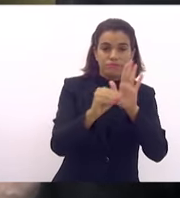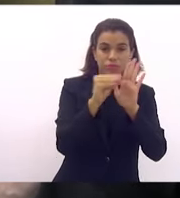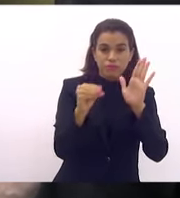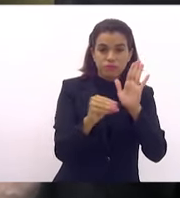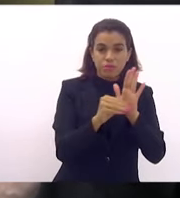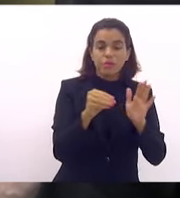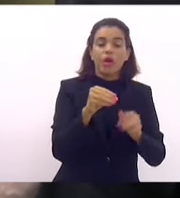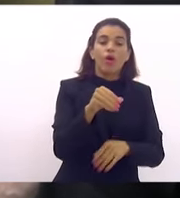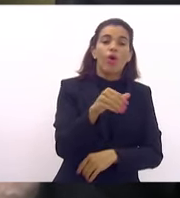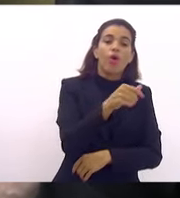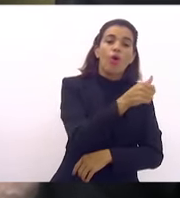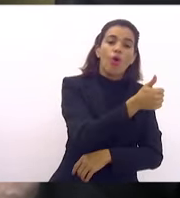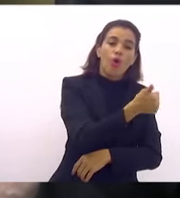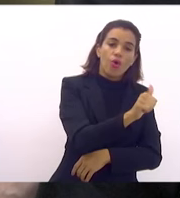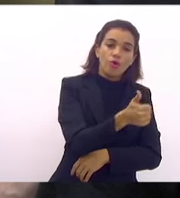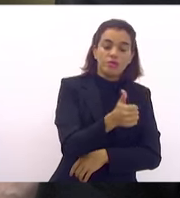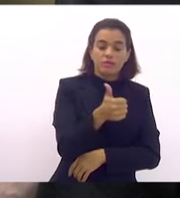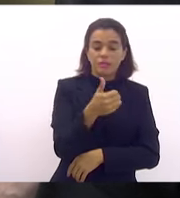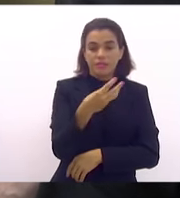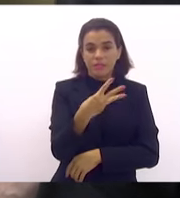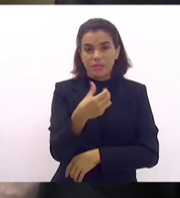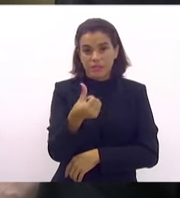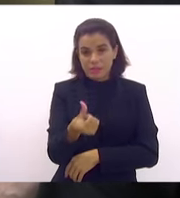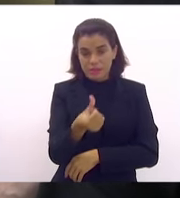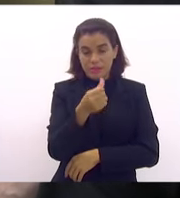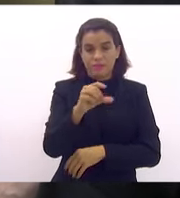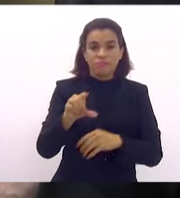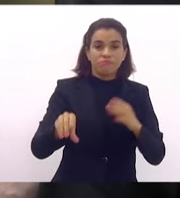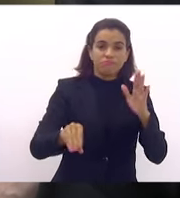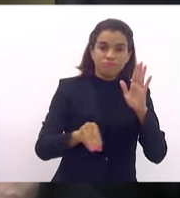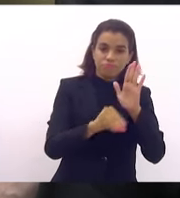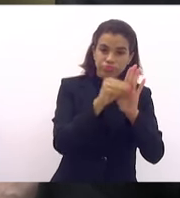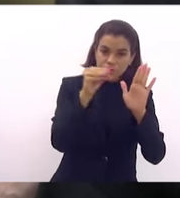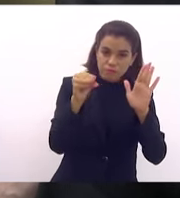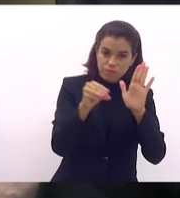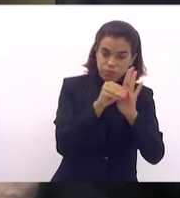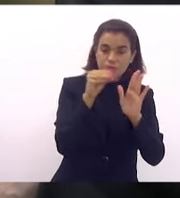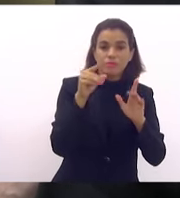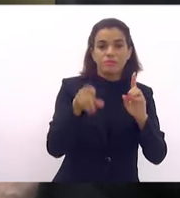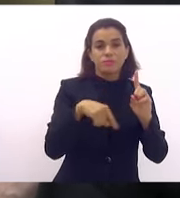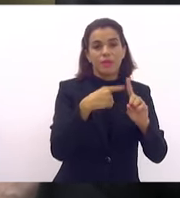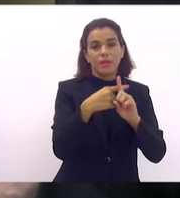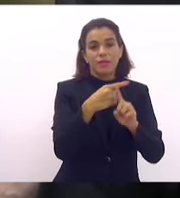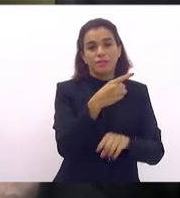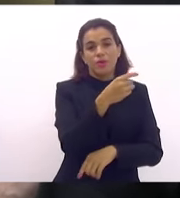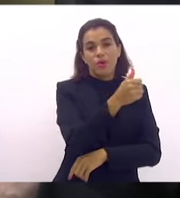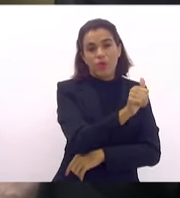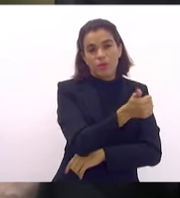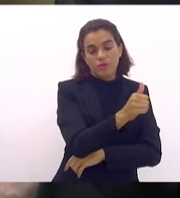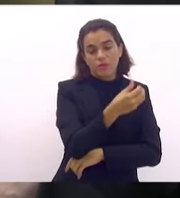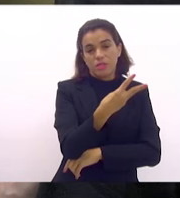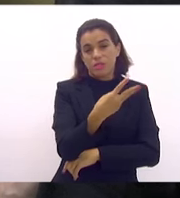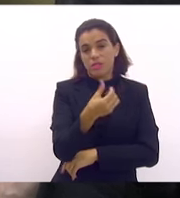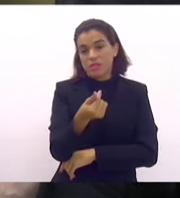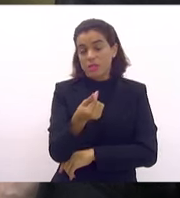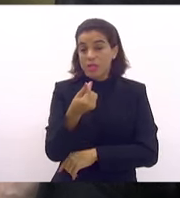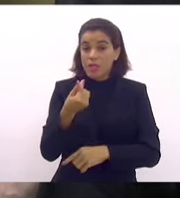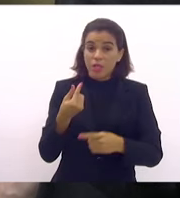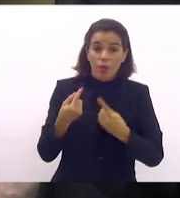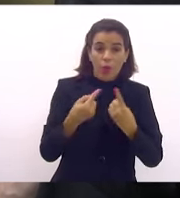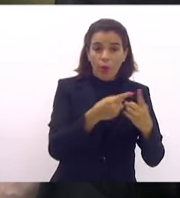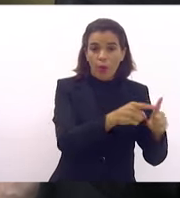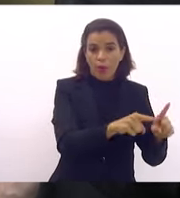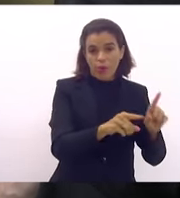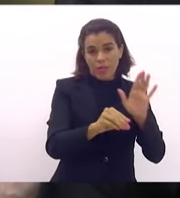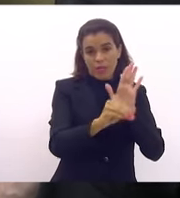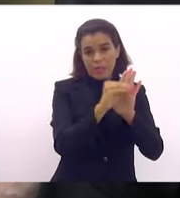e 36. Favorável com subemenda aglutinativa às emendas 28 e 37. Contrário às emendas